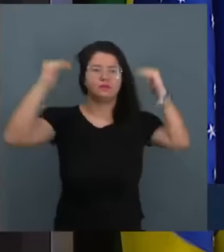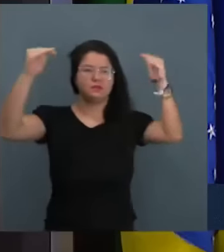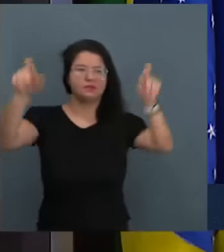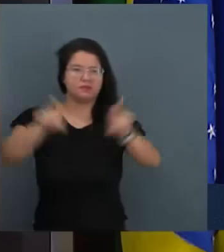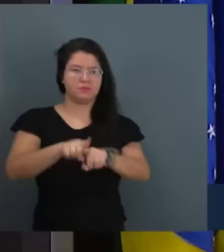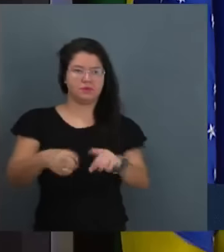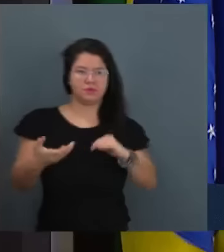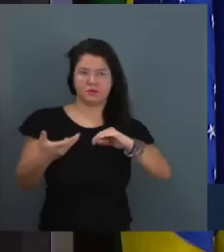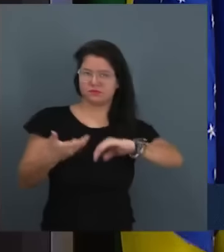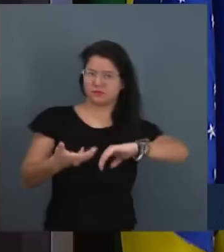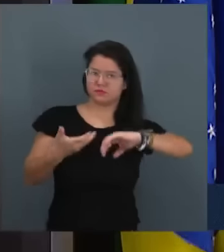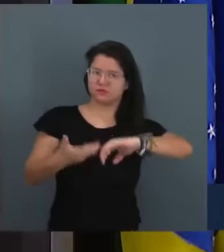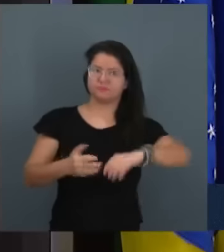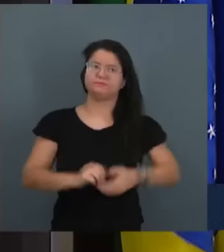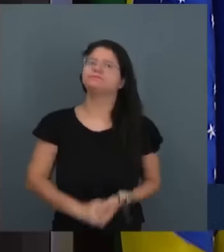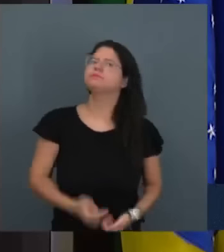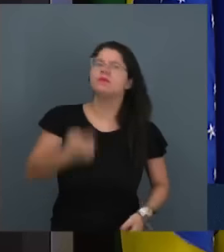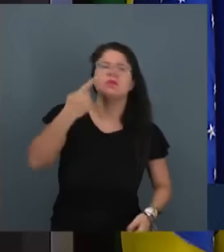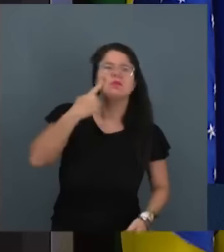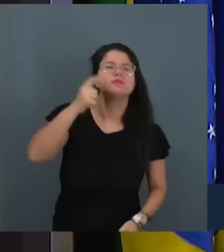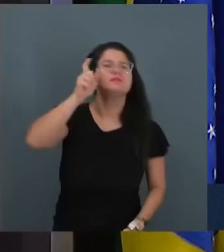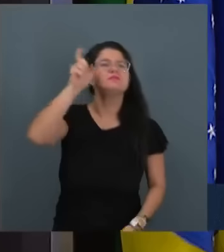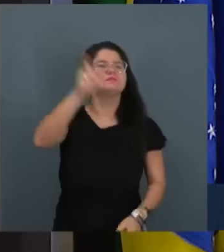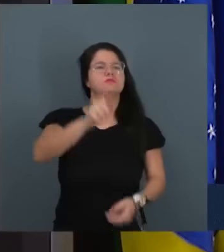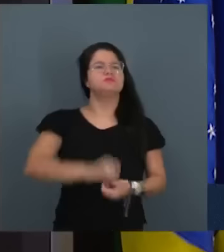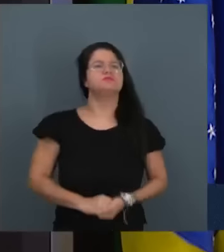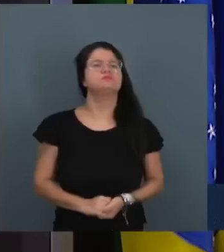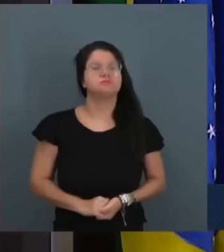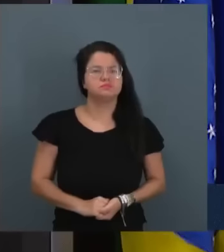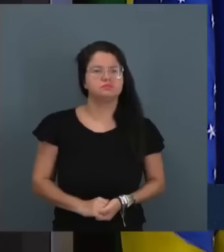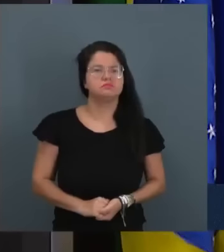Nacional. Olha que interessante isso.